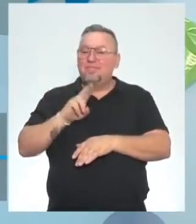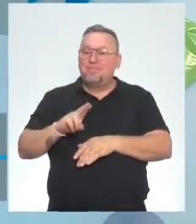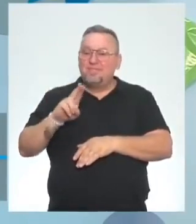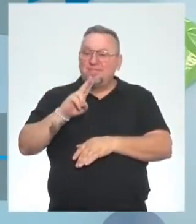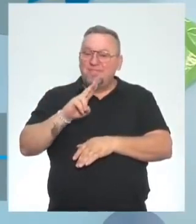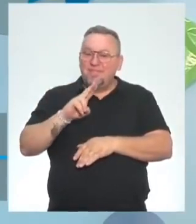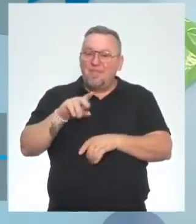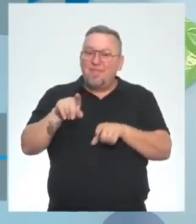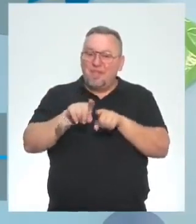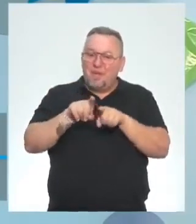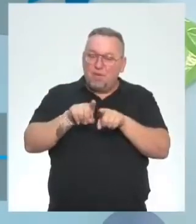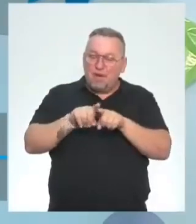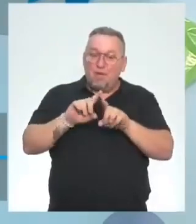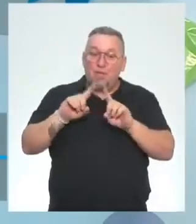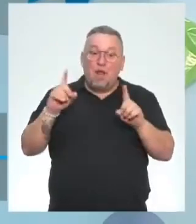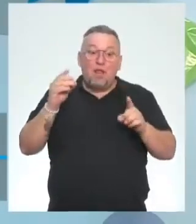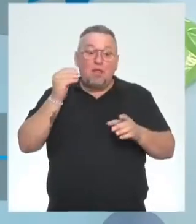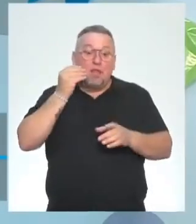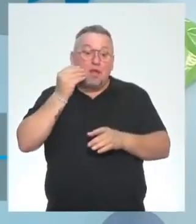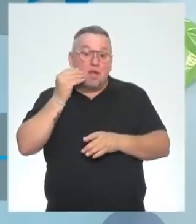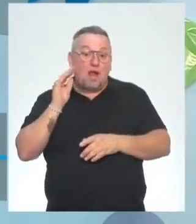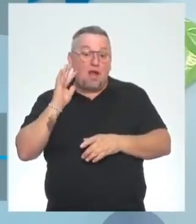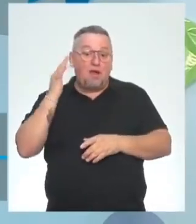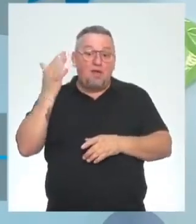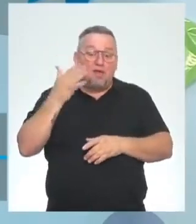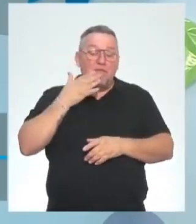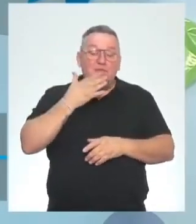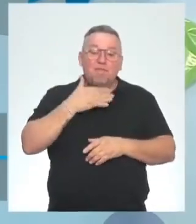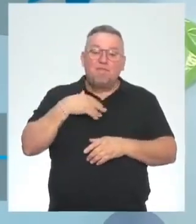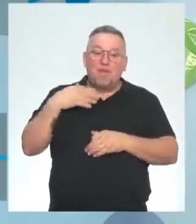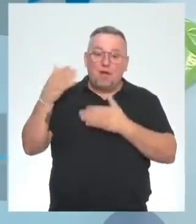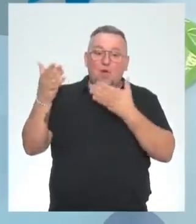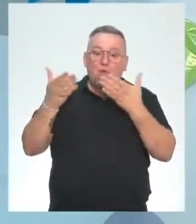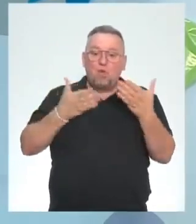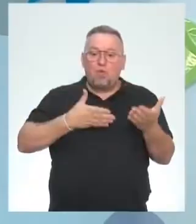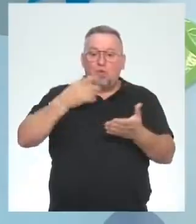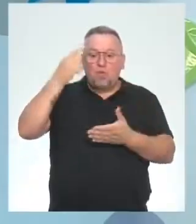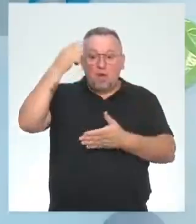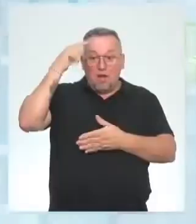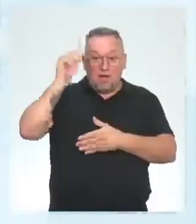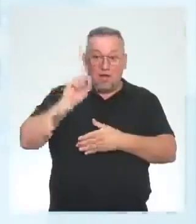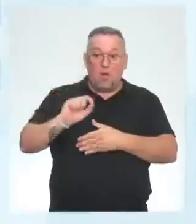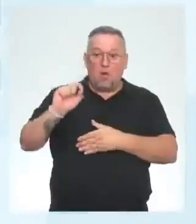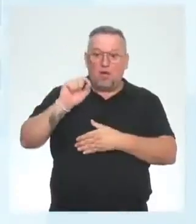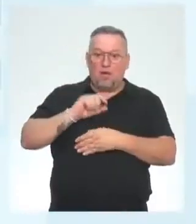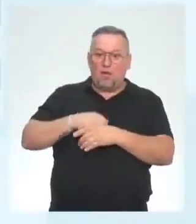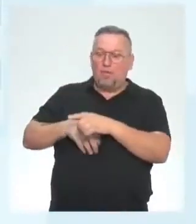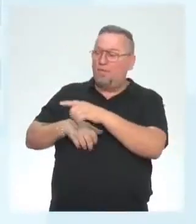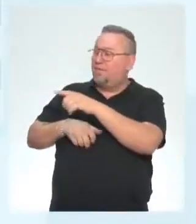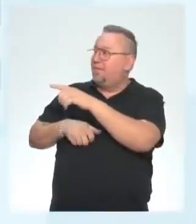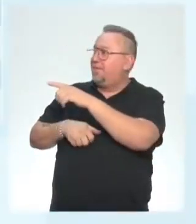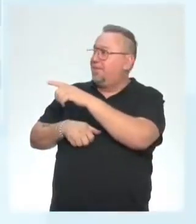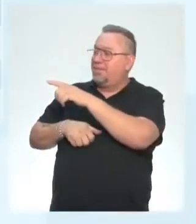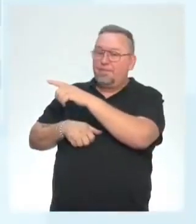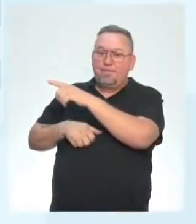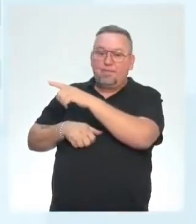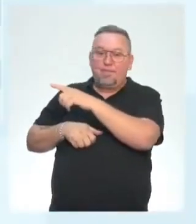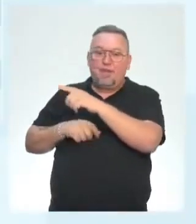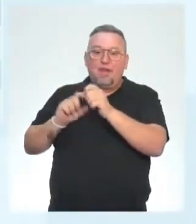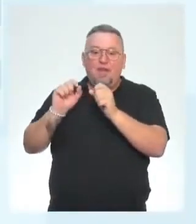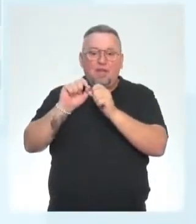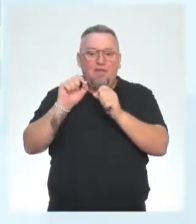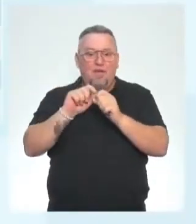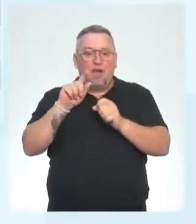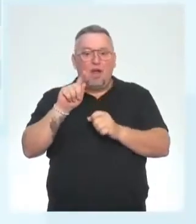as não padrões, para tentar resolver isso. Aí eu trouxe uma ideia do seguinte, ó. Se fossem também em gramas,